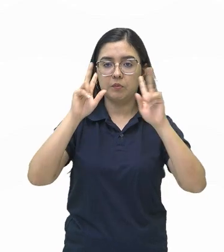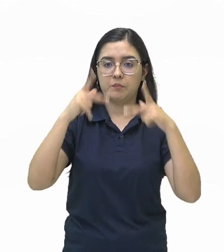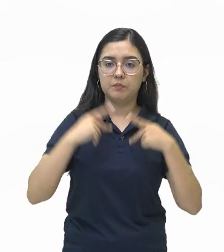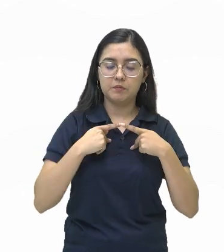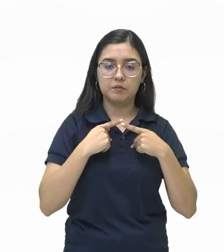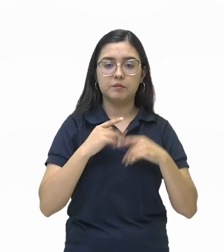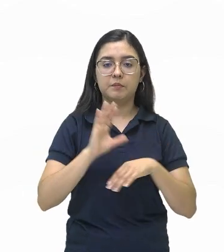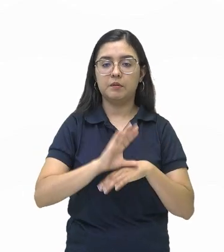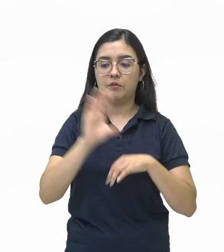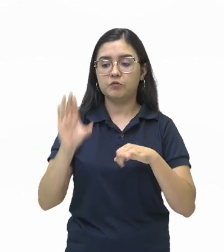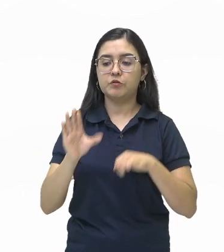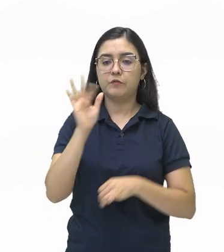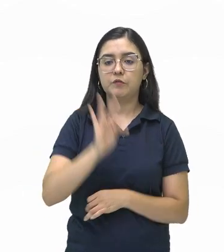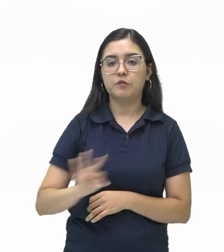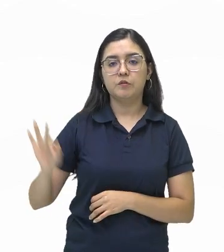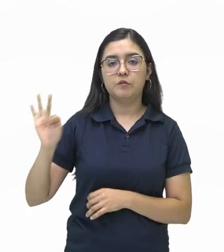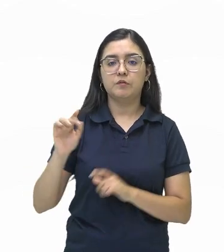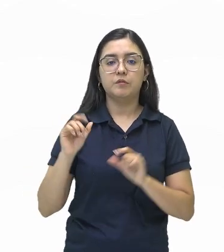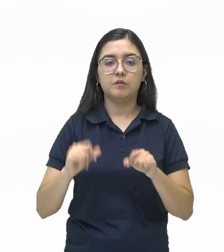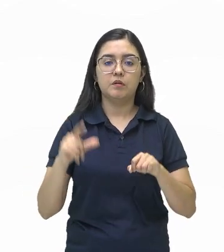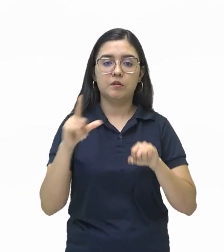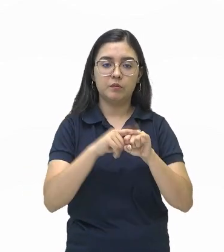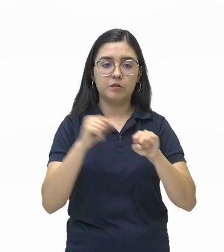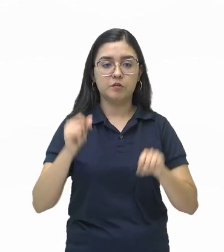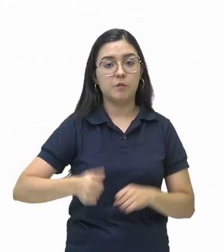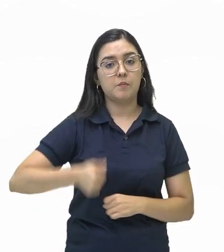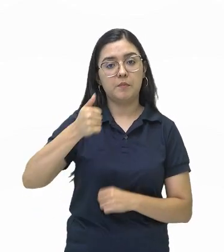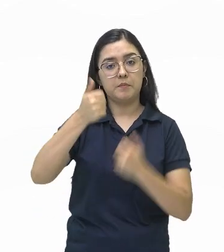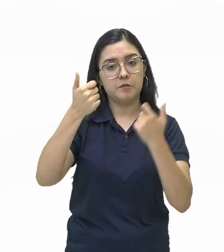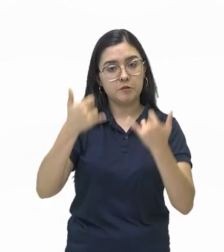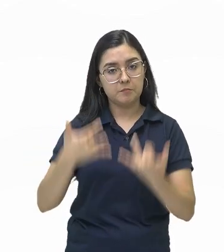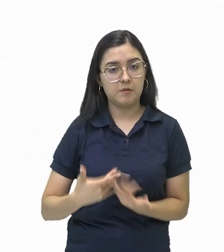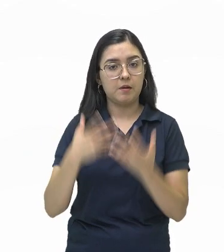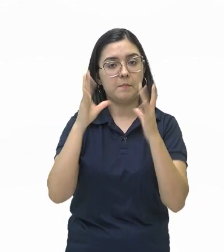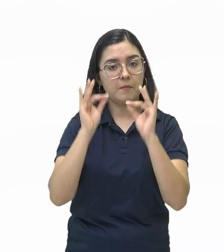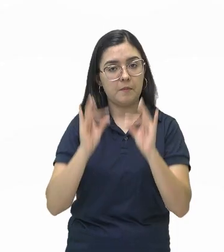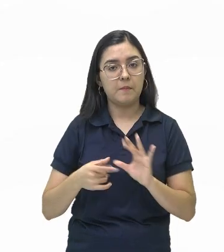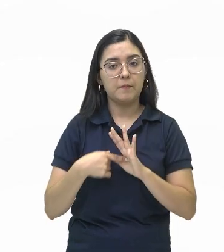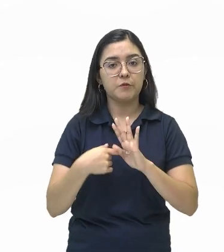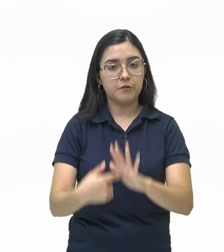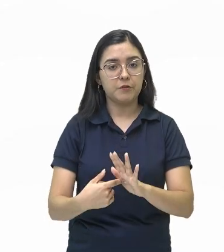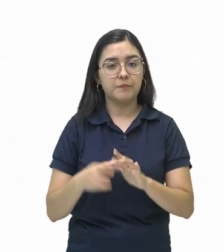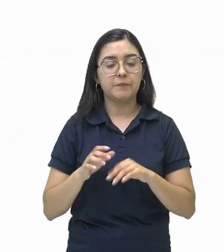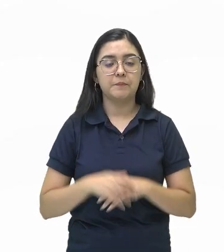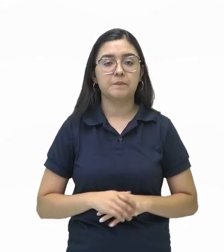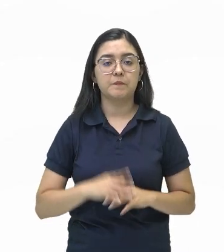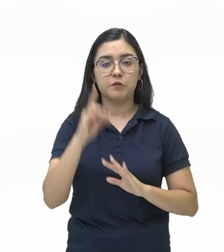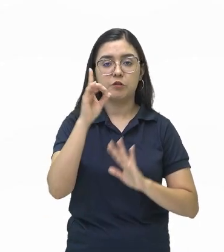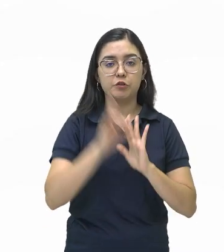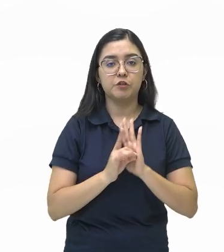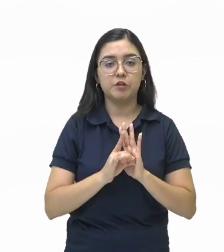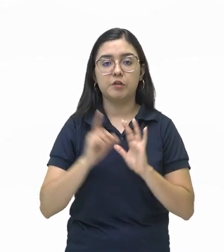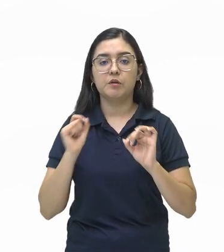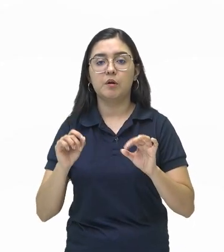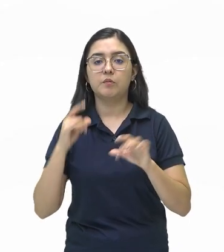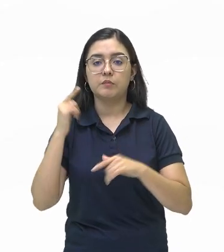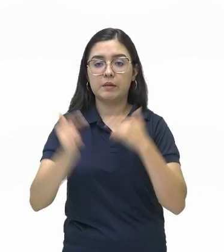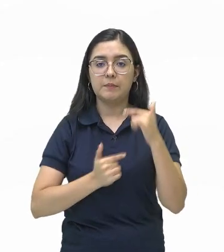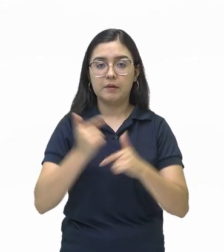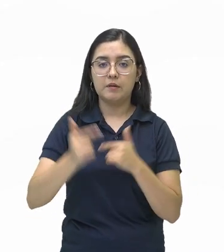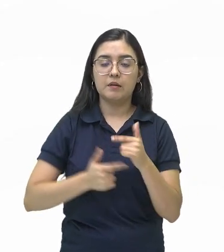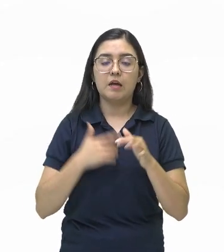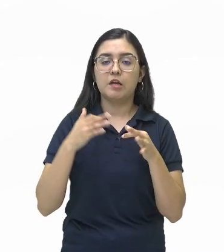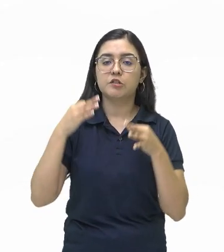A Constituição Federal, lá no seu artigo 1º, fala isso para nós, tá? O direito ao trabalho,